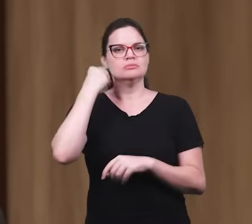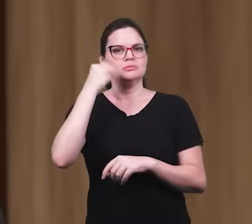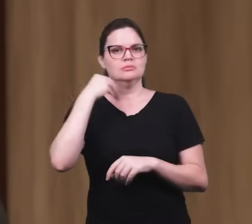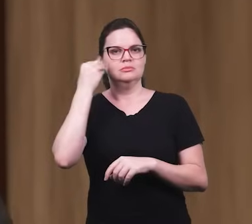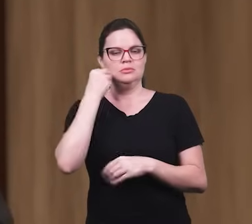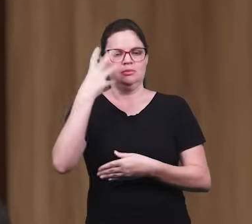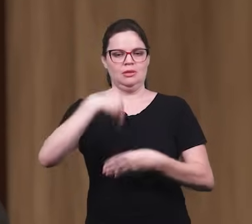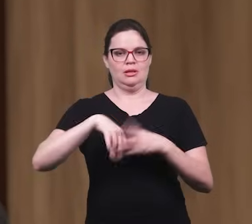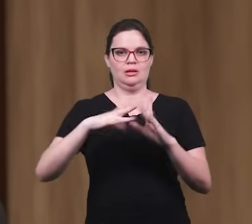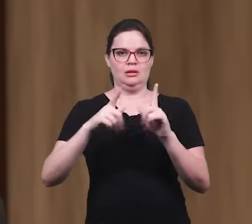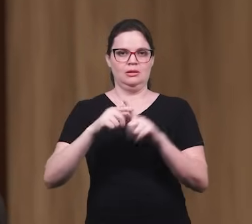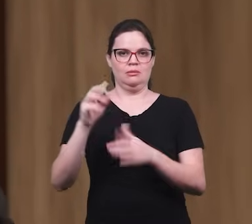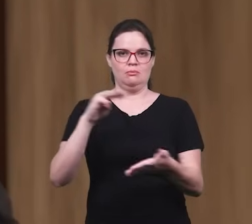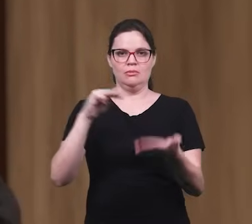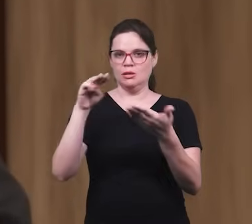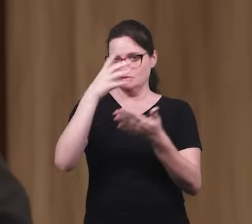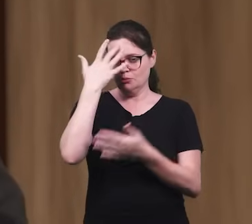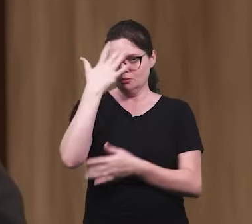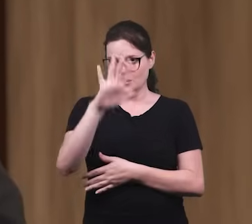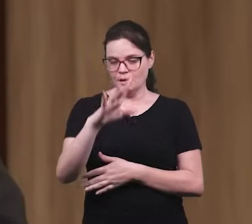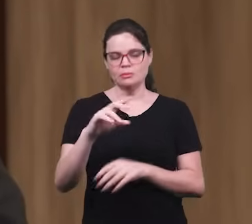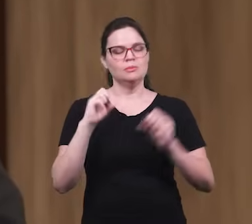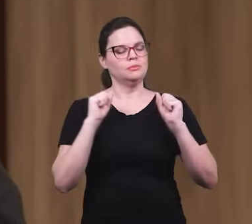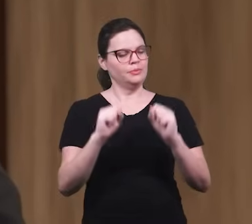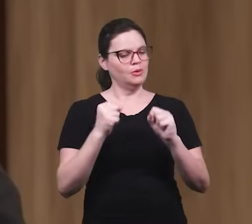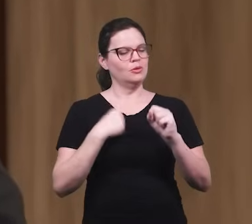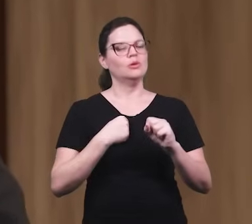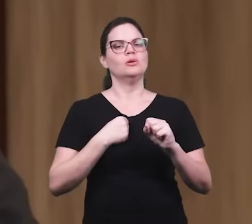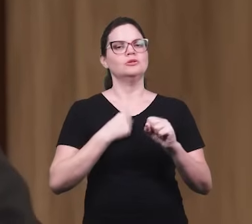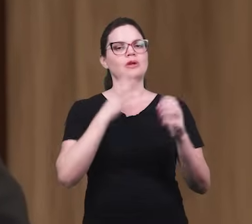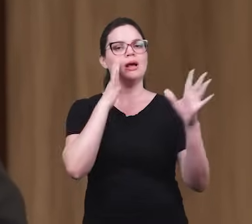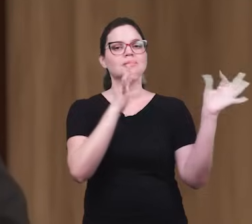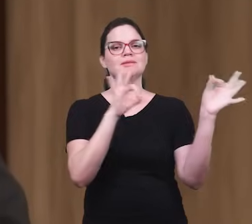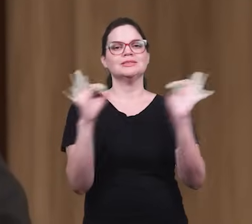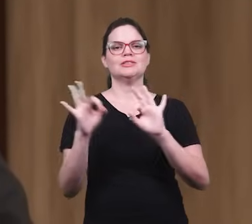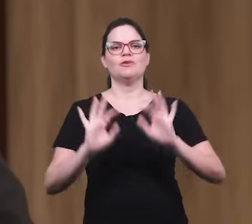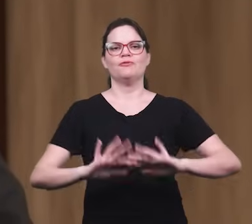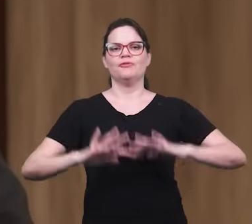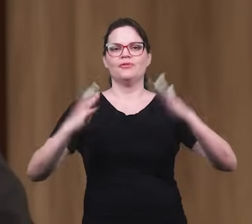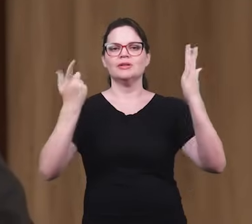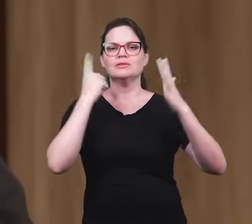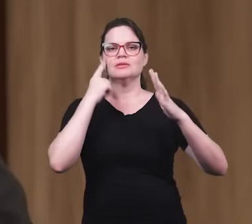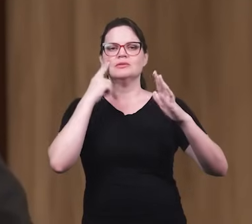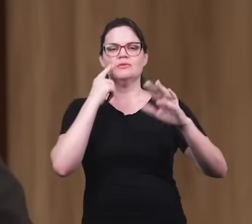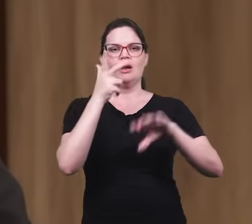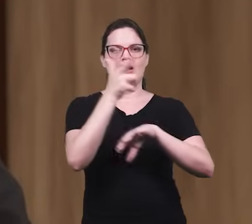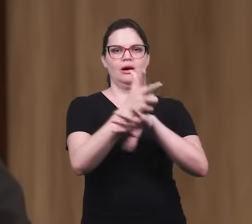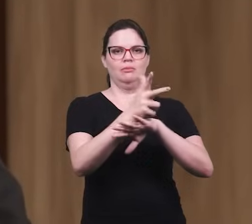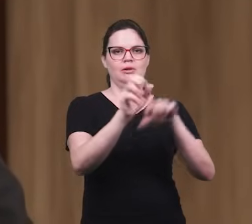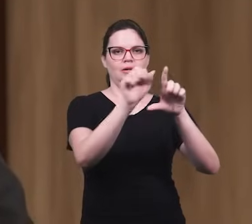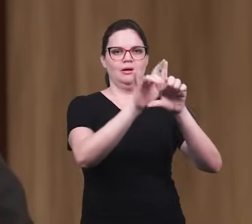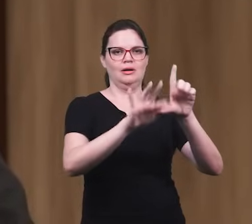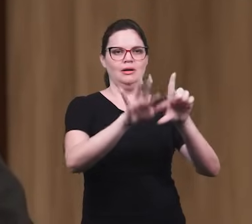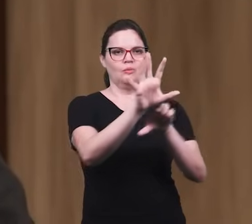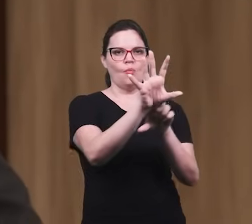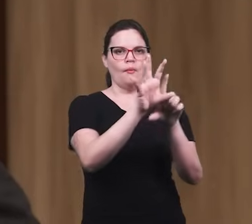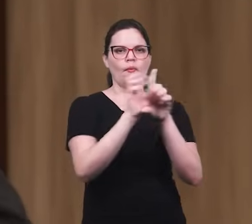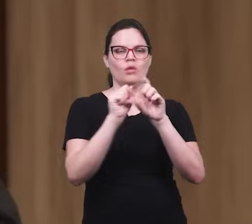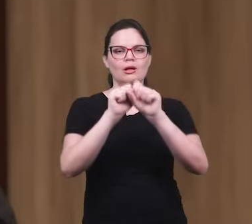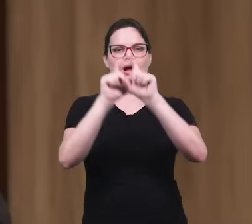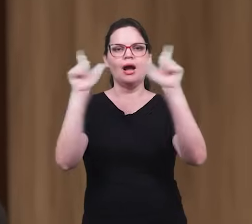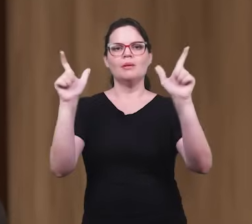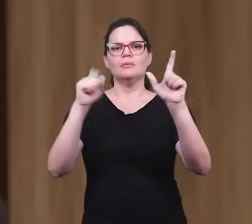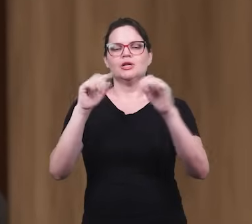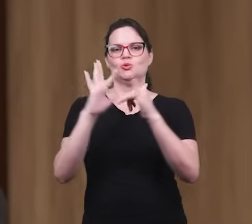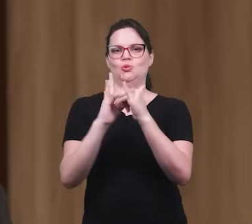vivemos na Igreja Cristã Maranata, pode ter acesso a esse evento, apontando a sua câmera para esse QR Code, e de uma